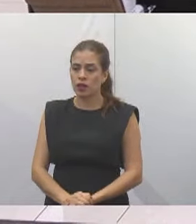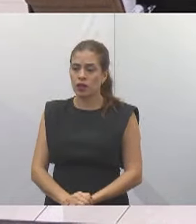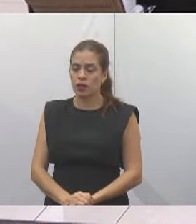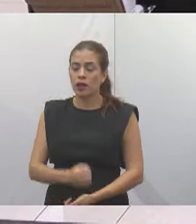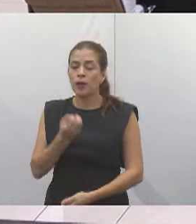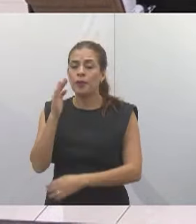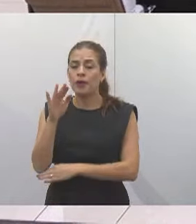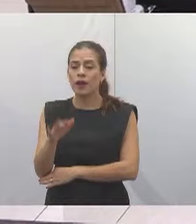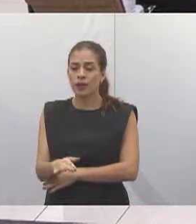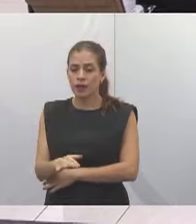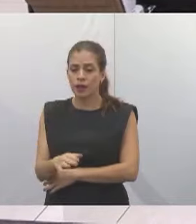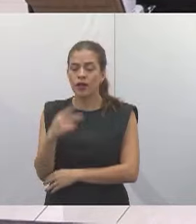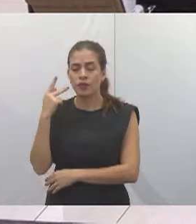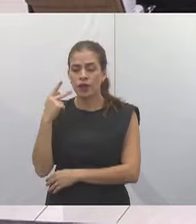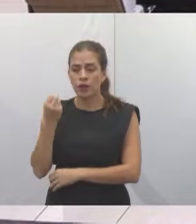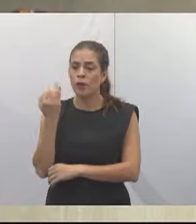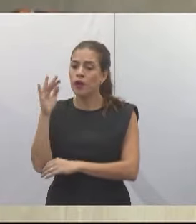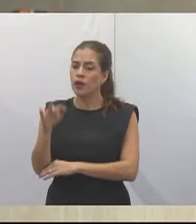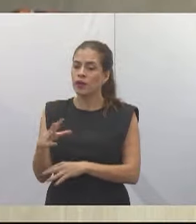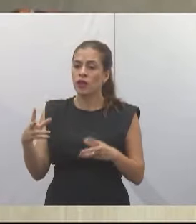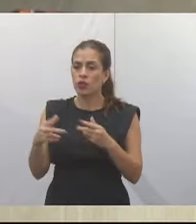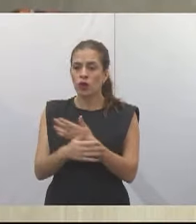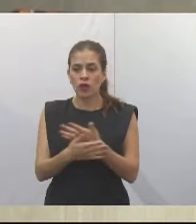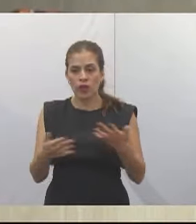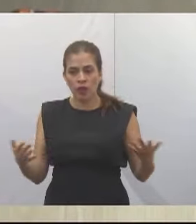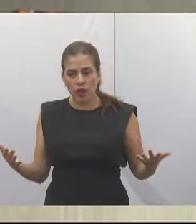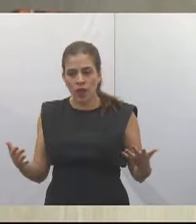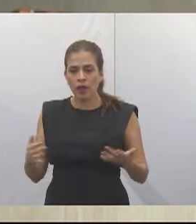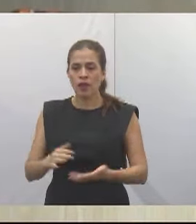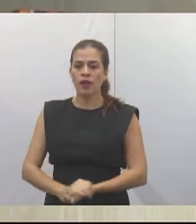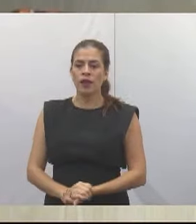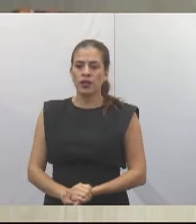Boa tarde, vereador. Boa tarde a todos no momento.